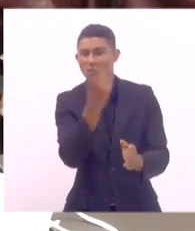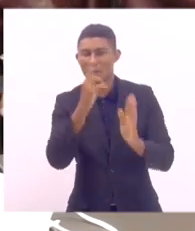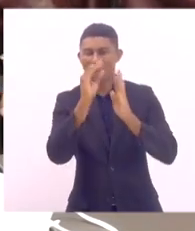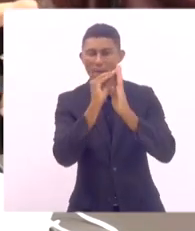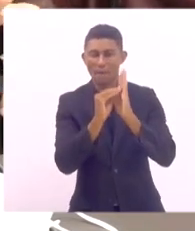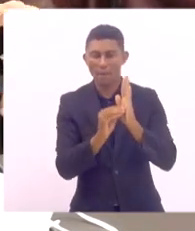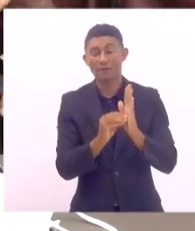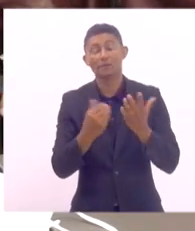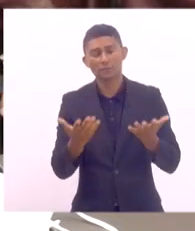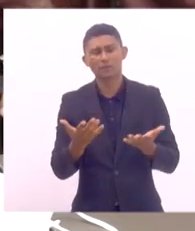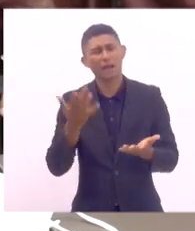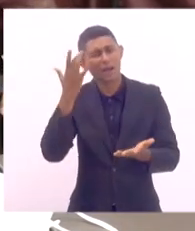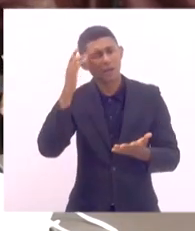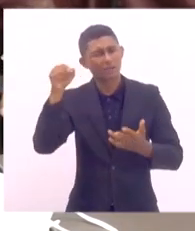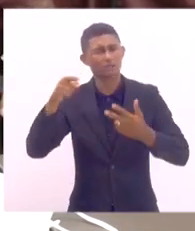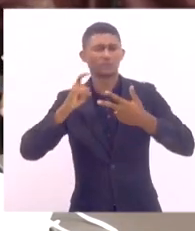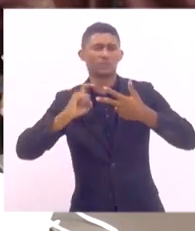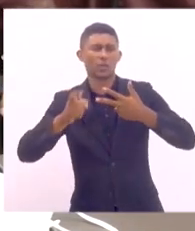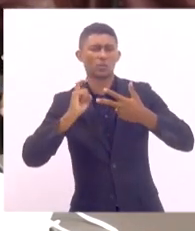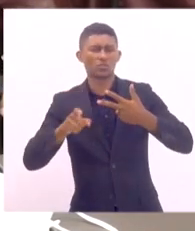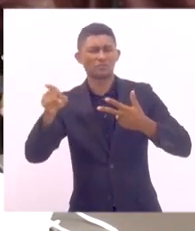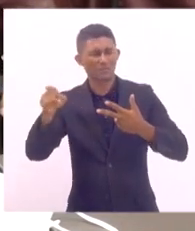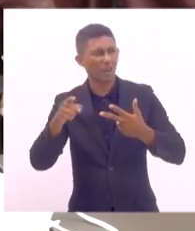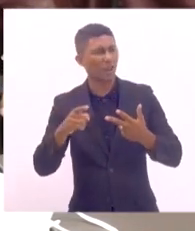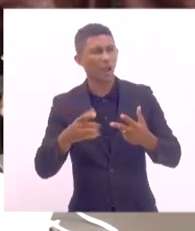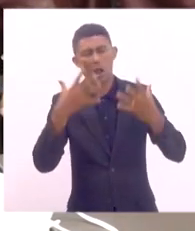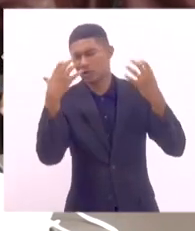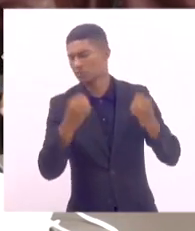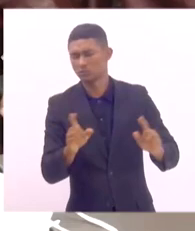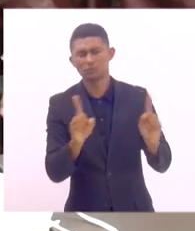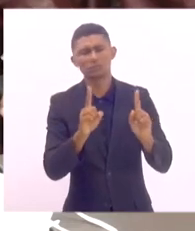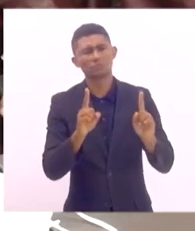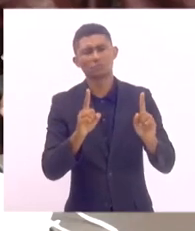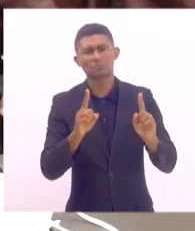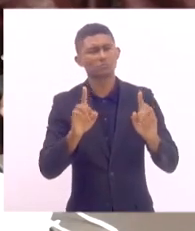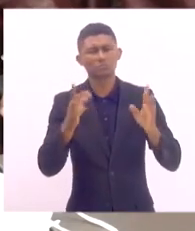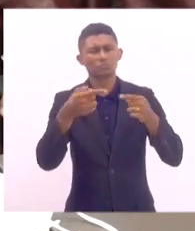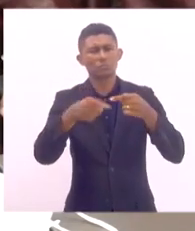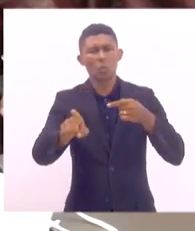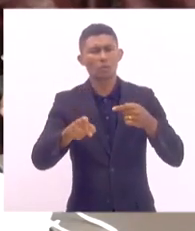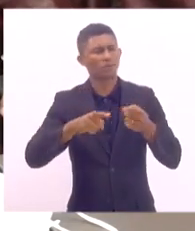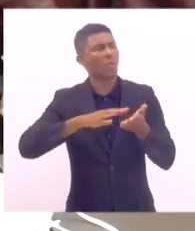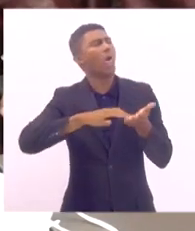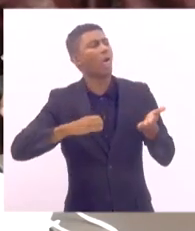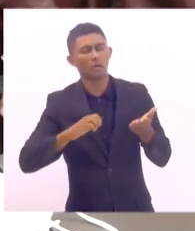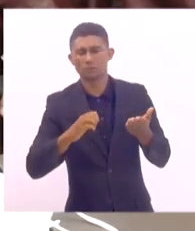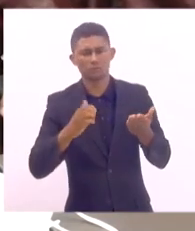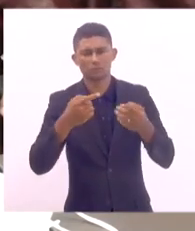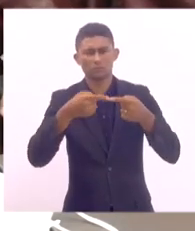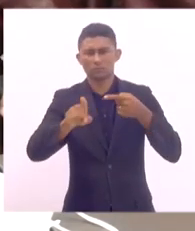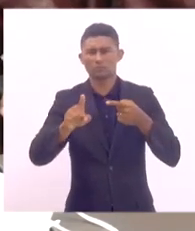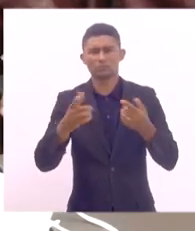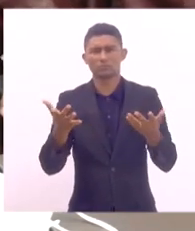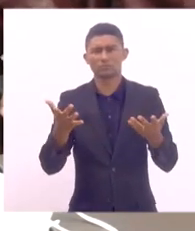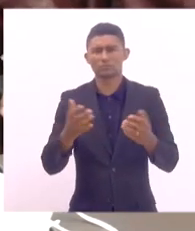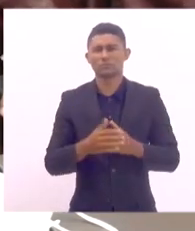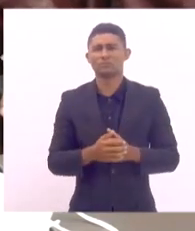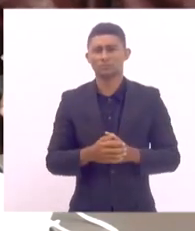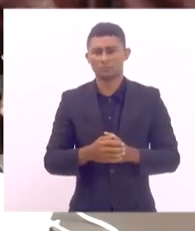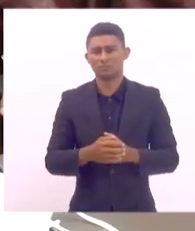que o Executivo vetar. Eu acho que é um veto até politicamente,